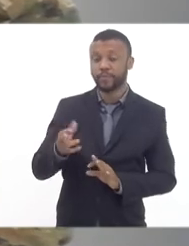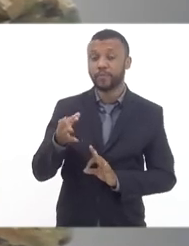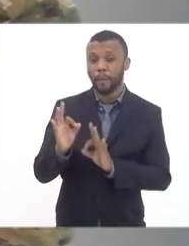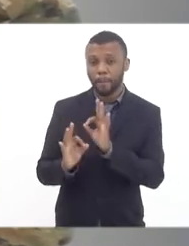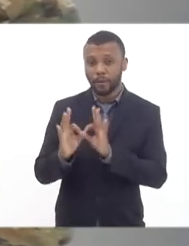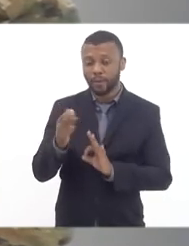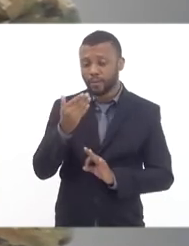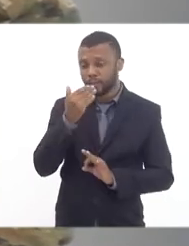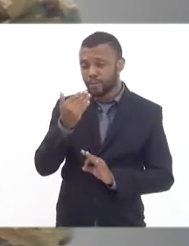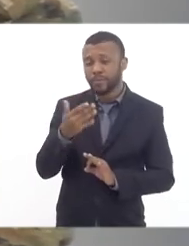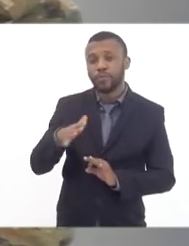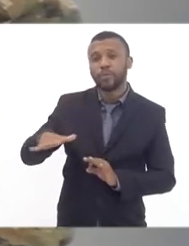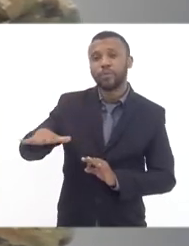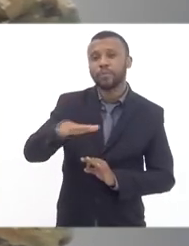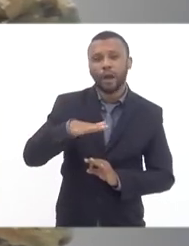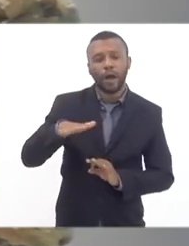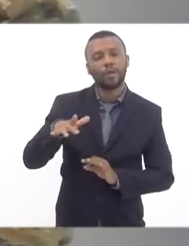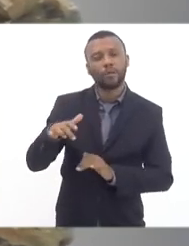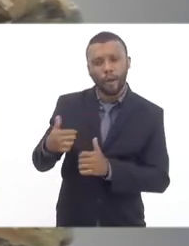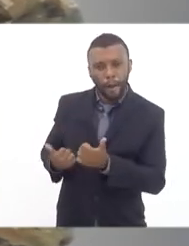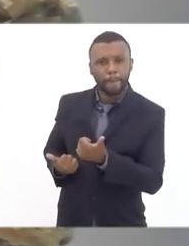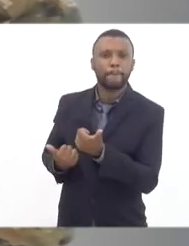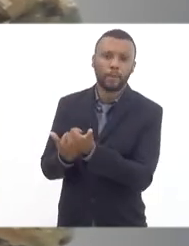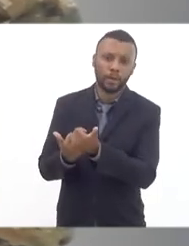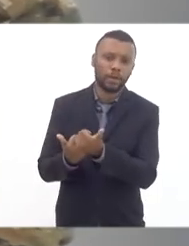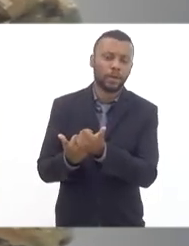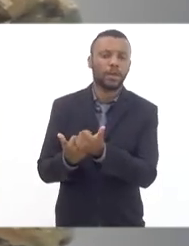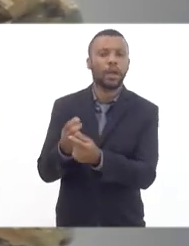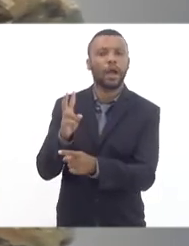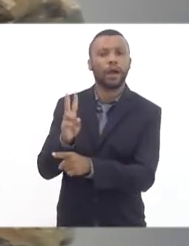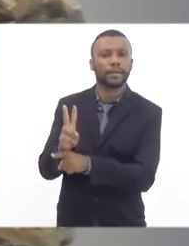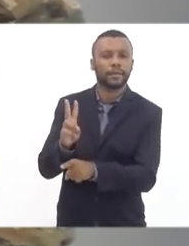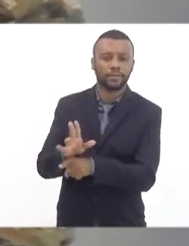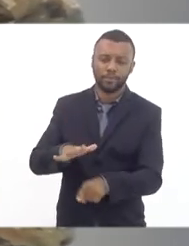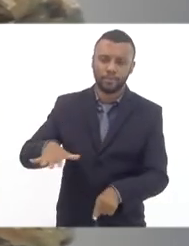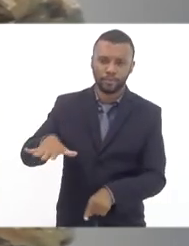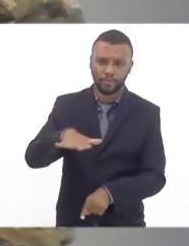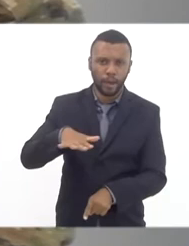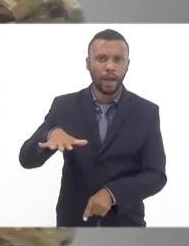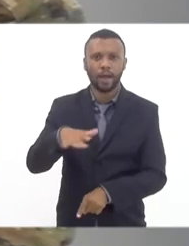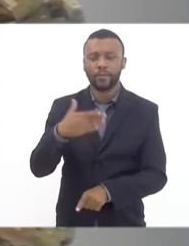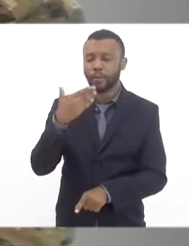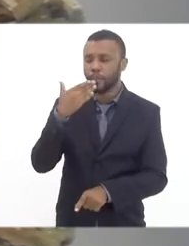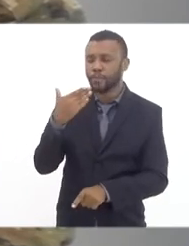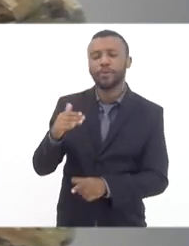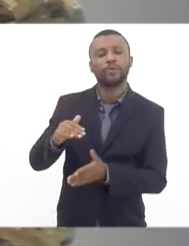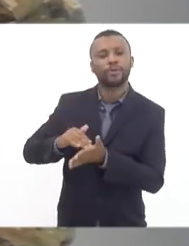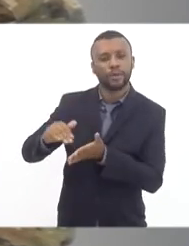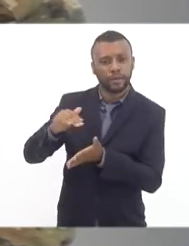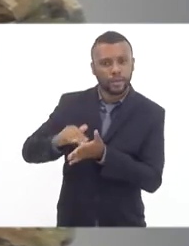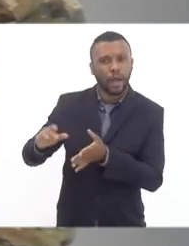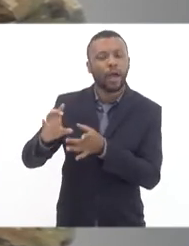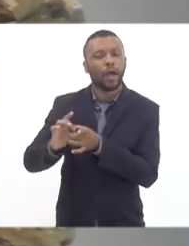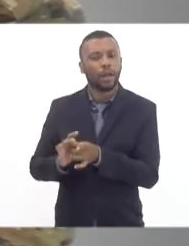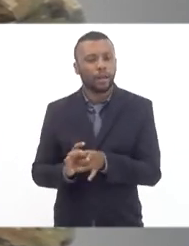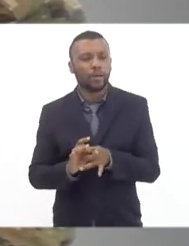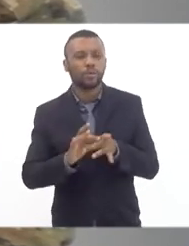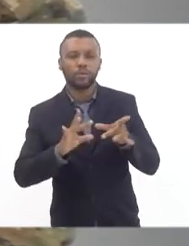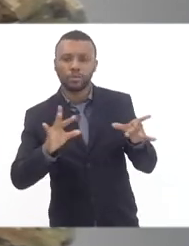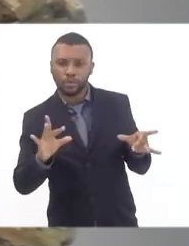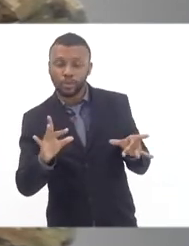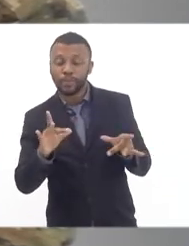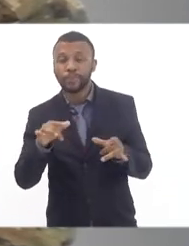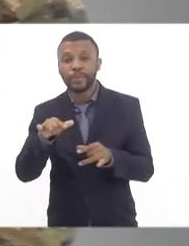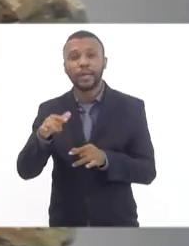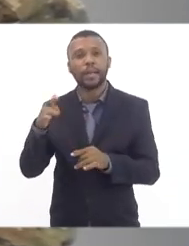pediram o espaço, eu fui super a favor, atendi o espaço, solicitei o meu secretário, ele autorizou, a partir daquele